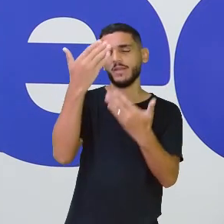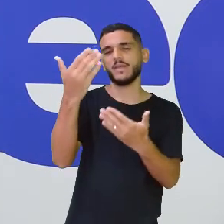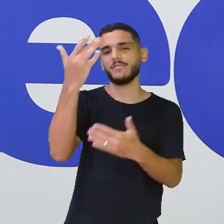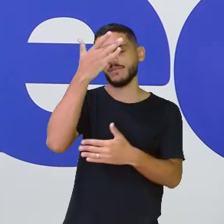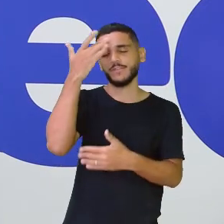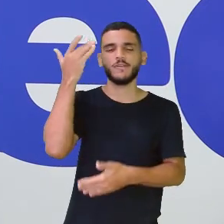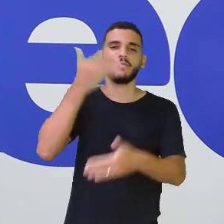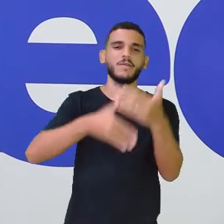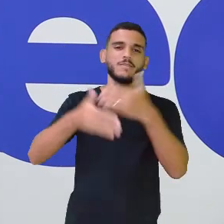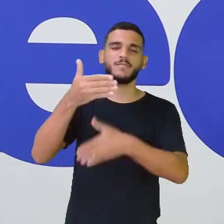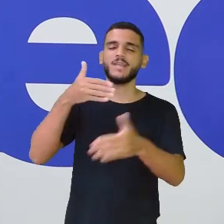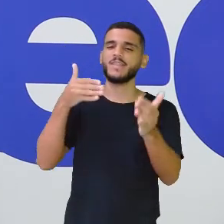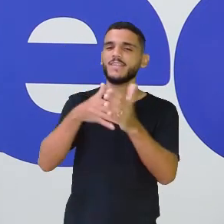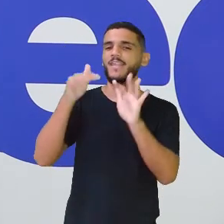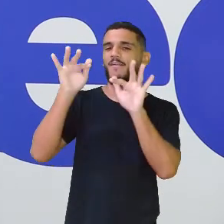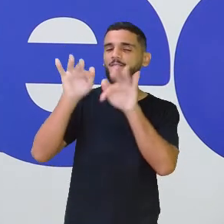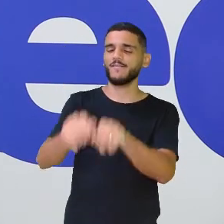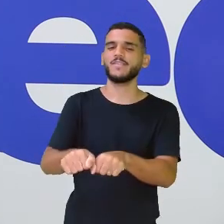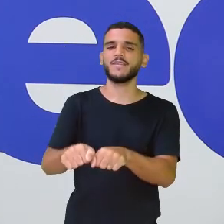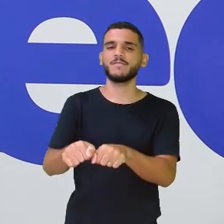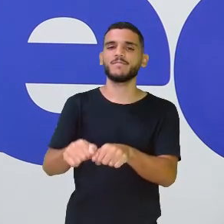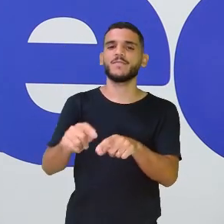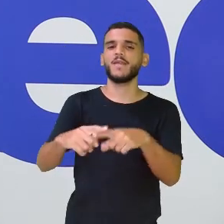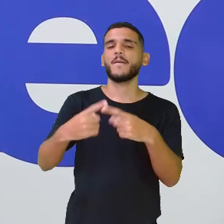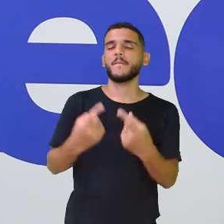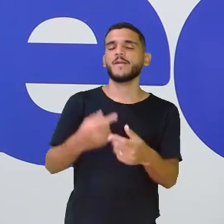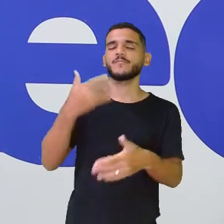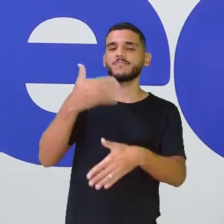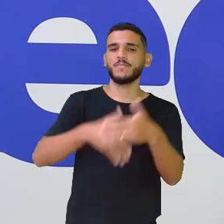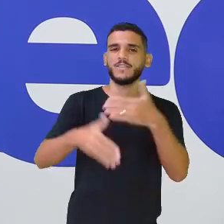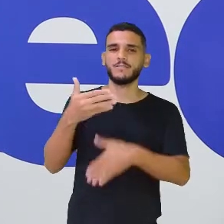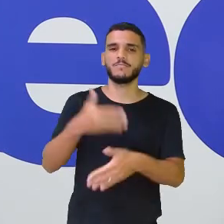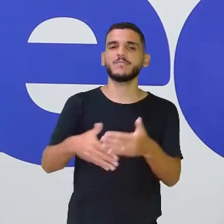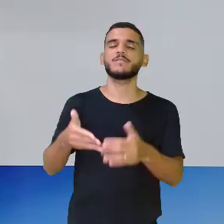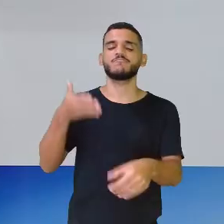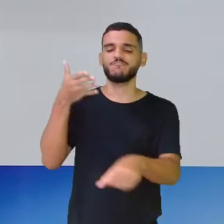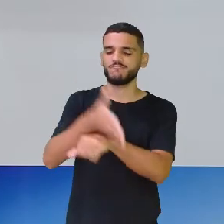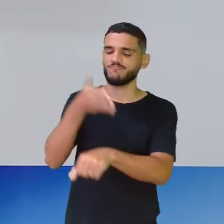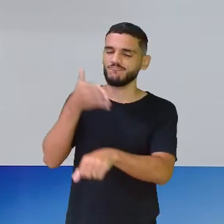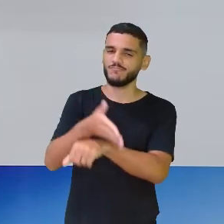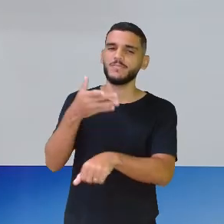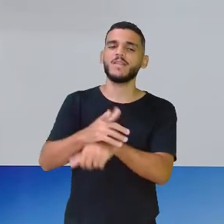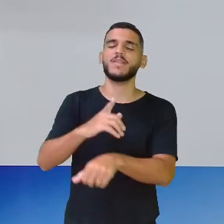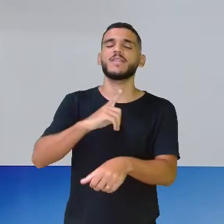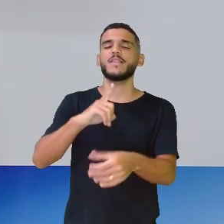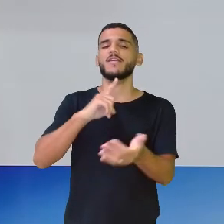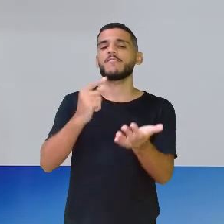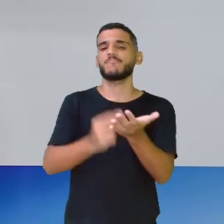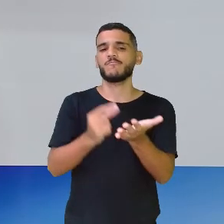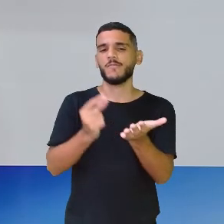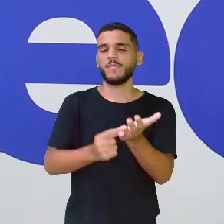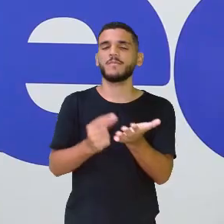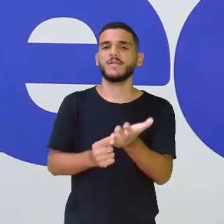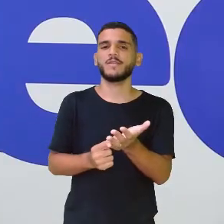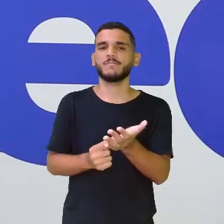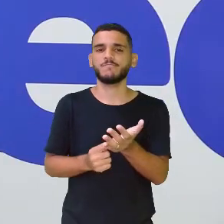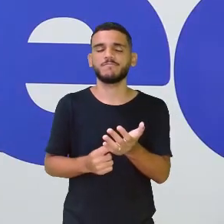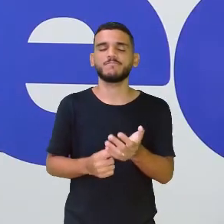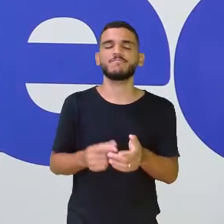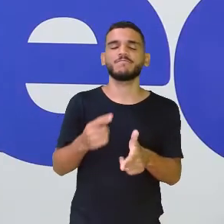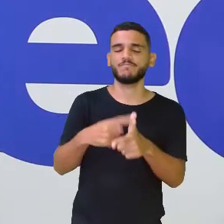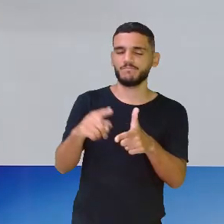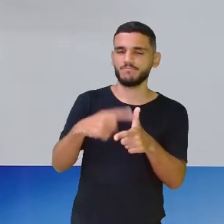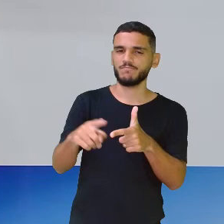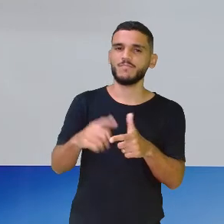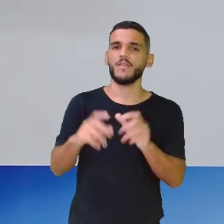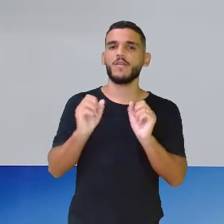aqui até o final persistindo, mas eles estavam participando aqui bem ativamente. Sim, eles são sempre participativos. Né? Mas está sendo resolvido, tá, gente?